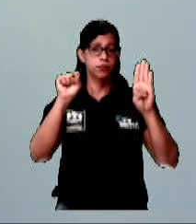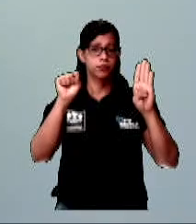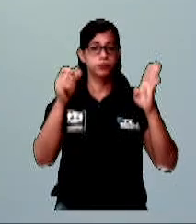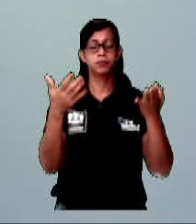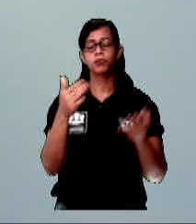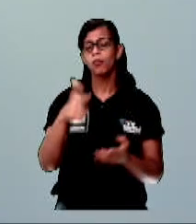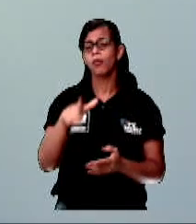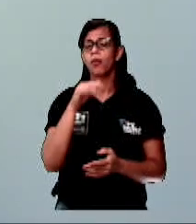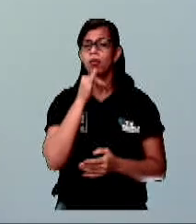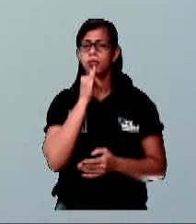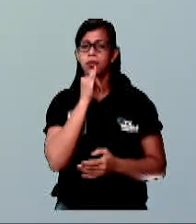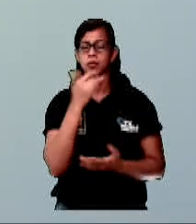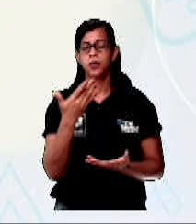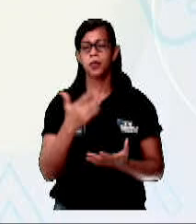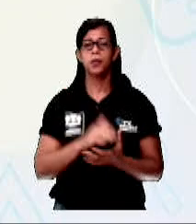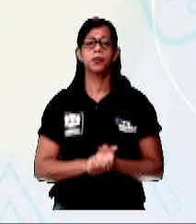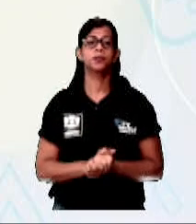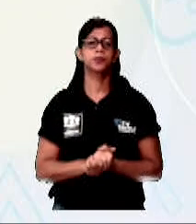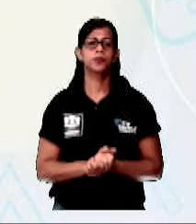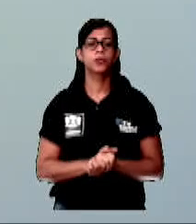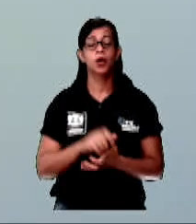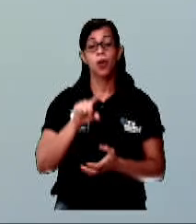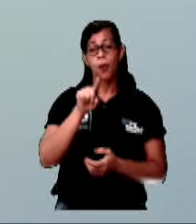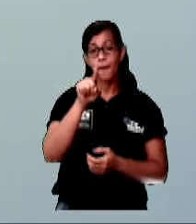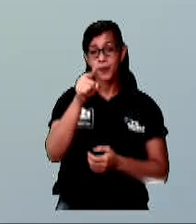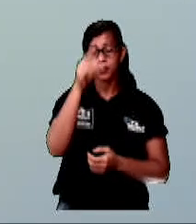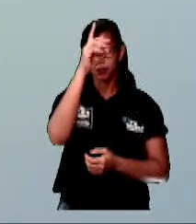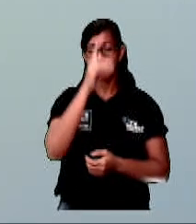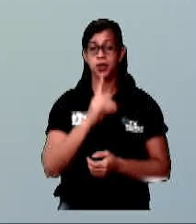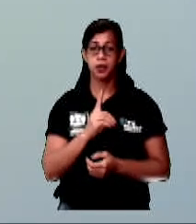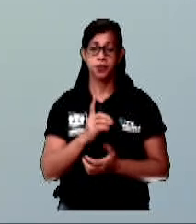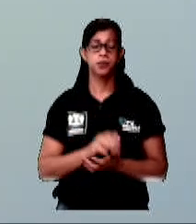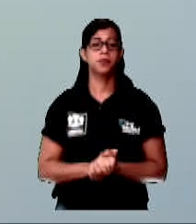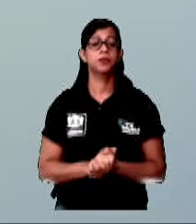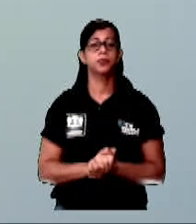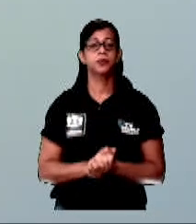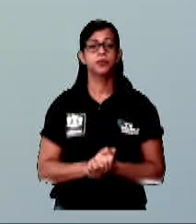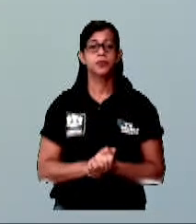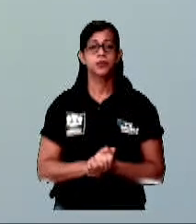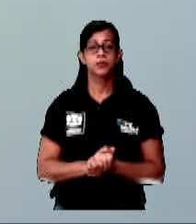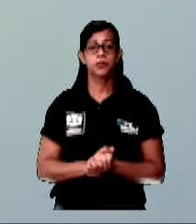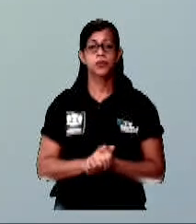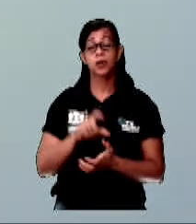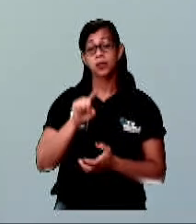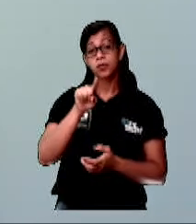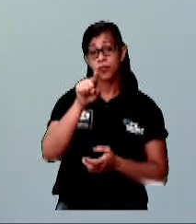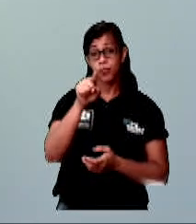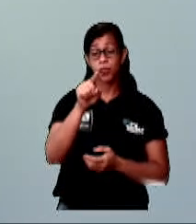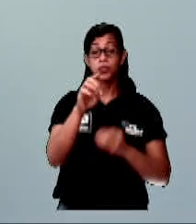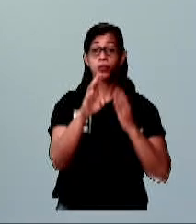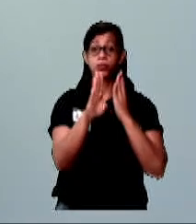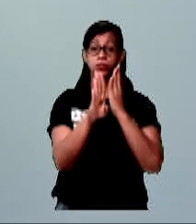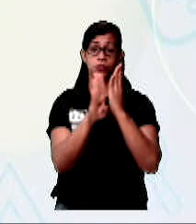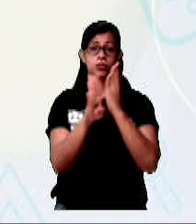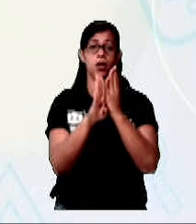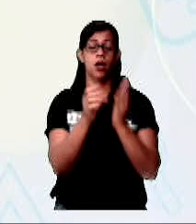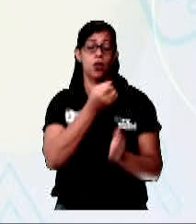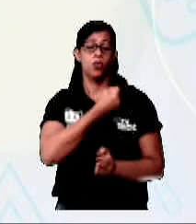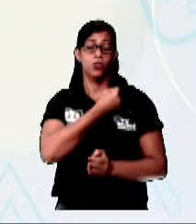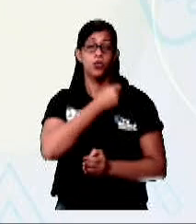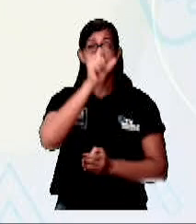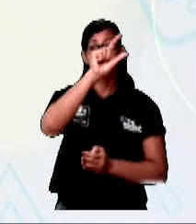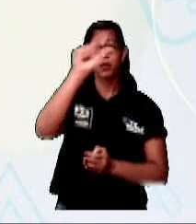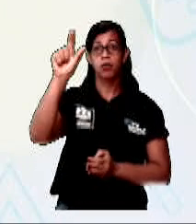ó. Agora eu coloquei um pontinho amarelo. Nesse pontinho amarelo, a gente vai tentar achar o número e a letra